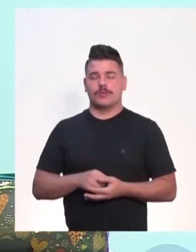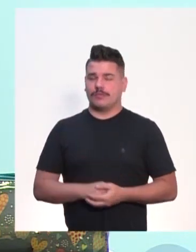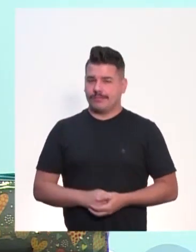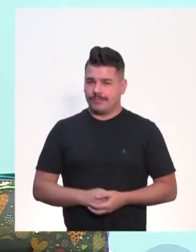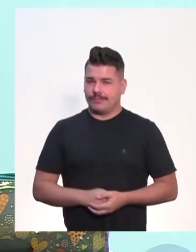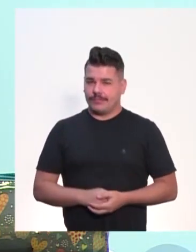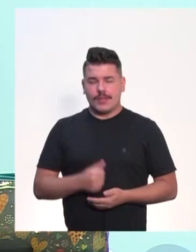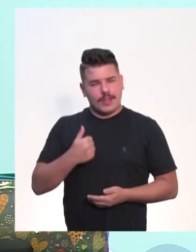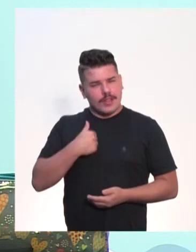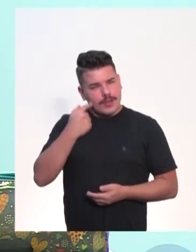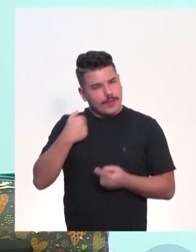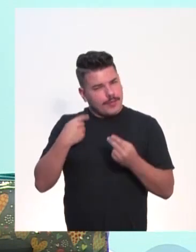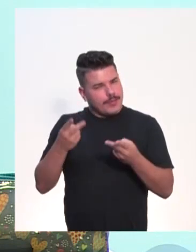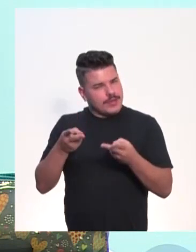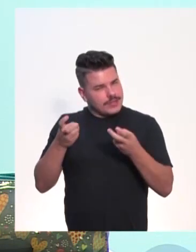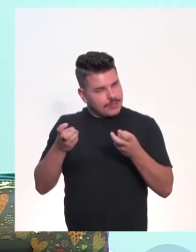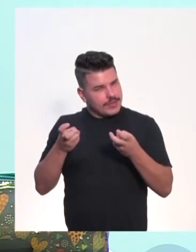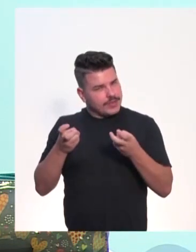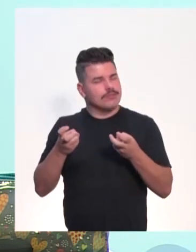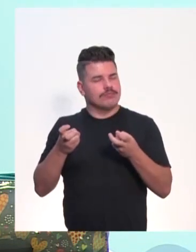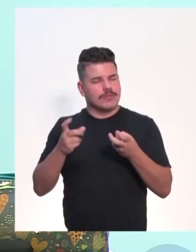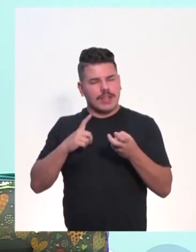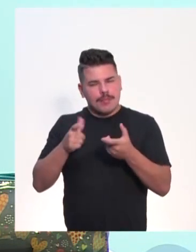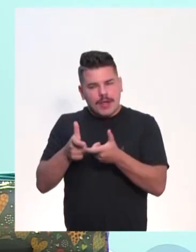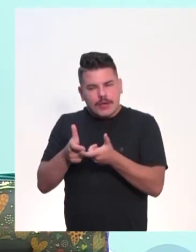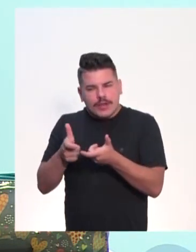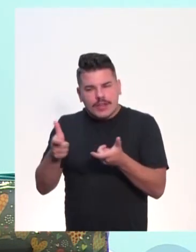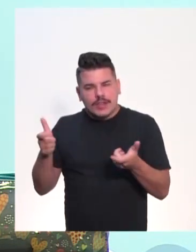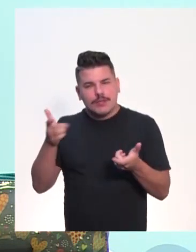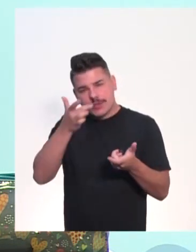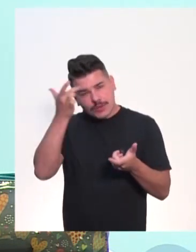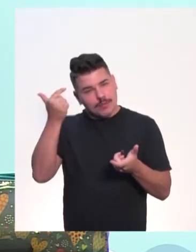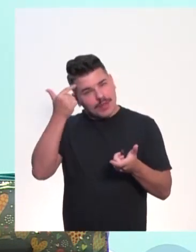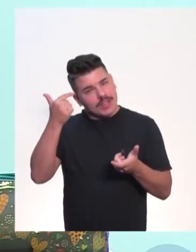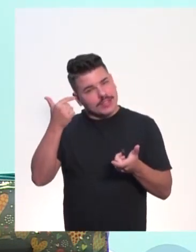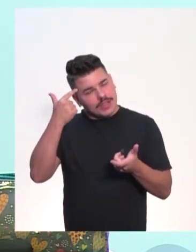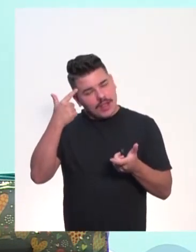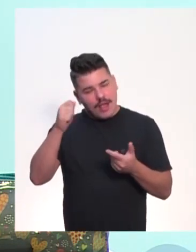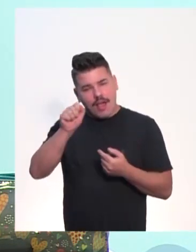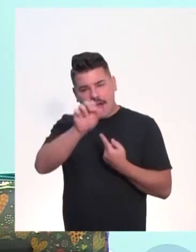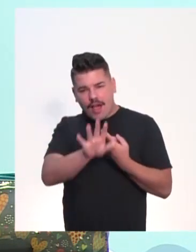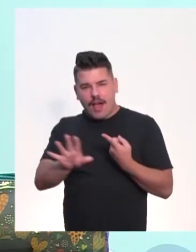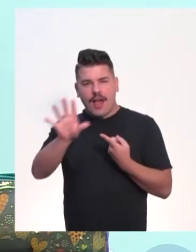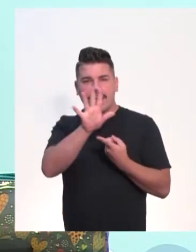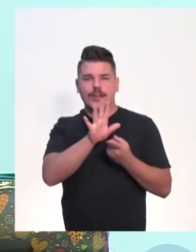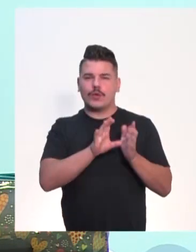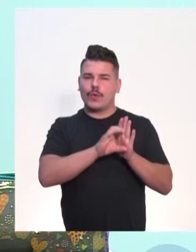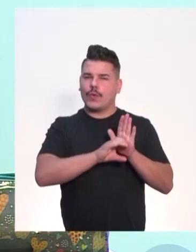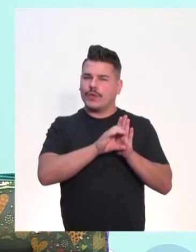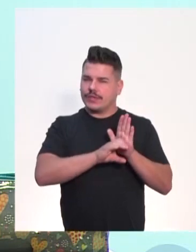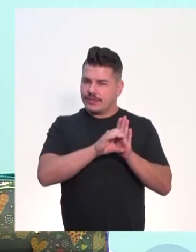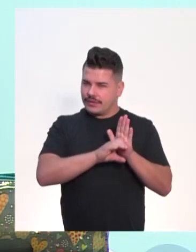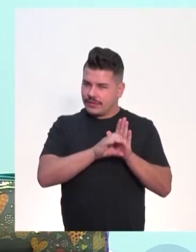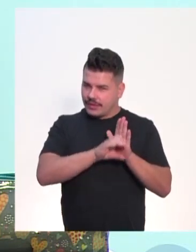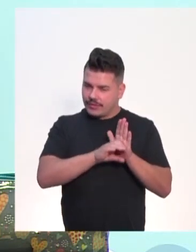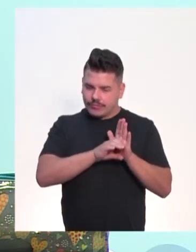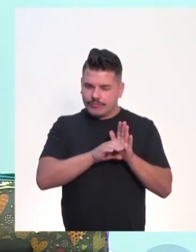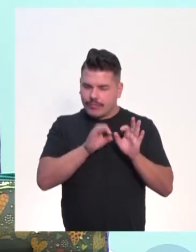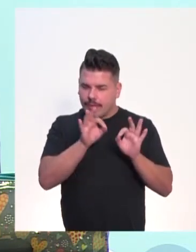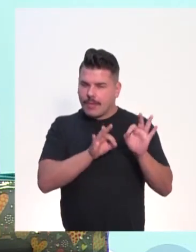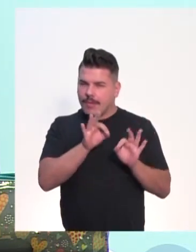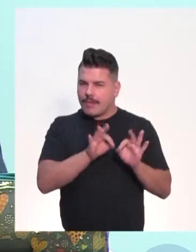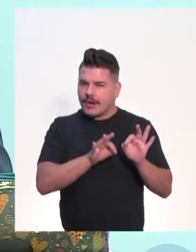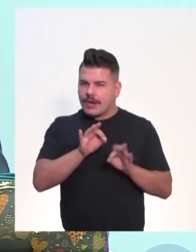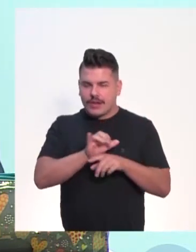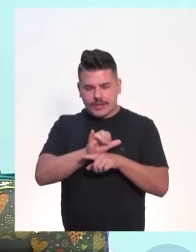pareça, a gente está encontrando muitas citações a mapa conceitual, a mapas mentais e até técnicas diferentes. Estão